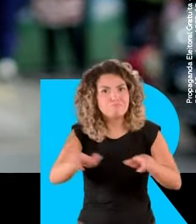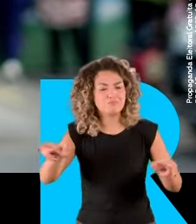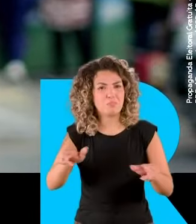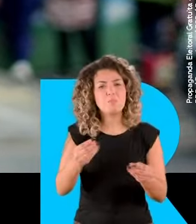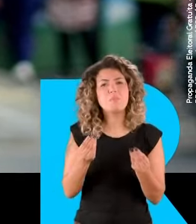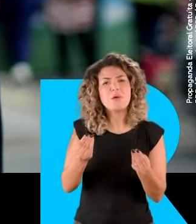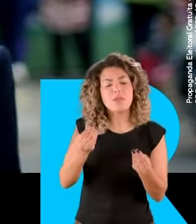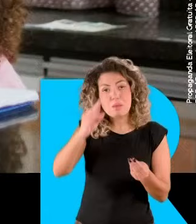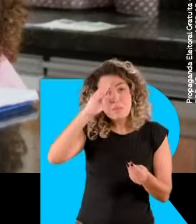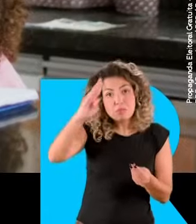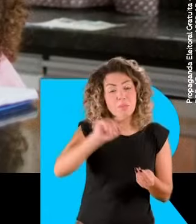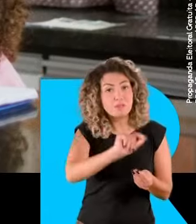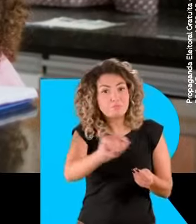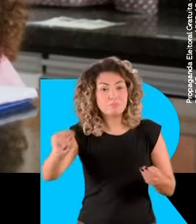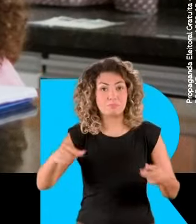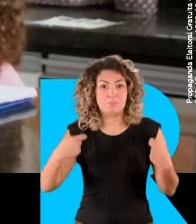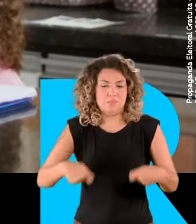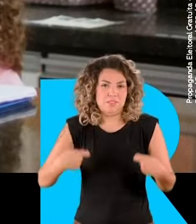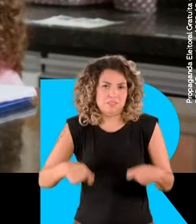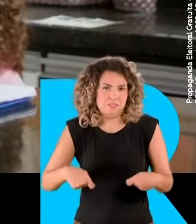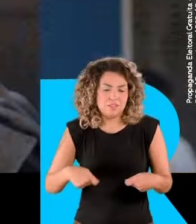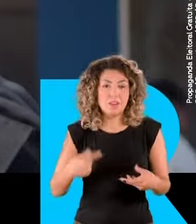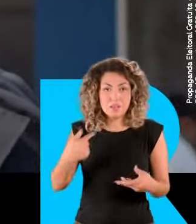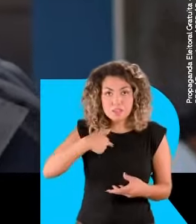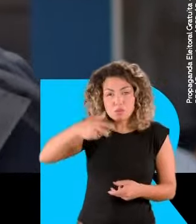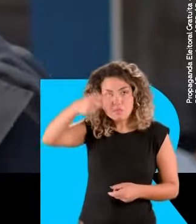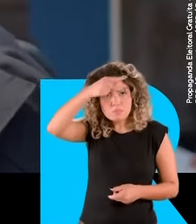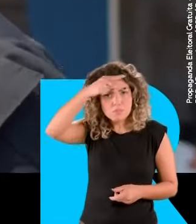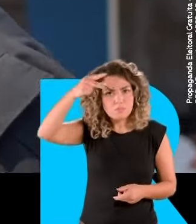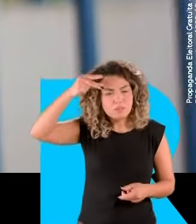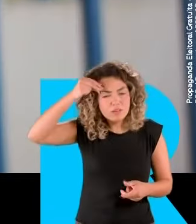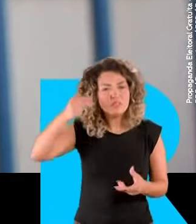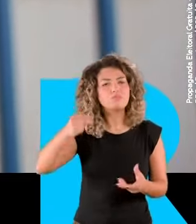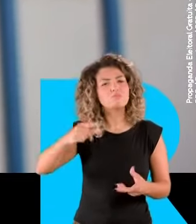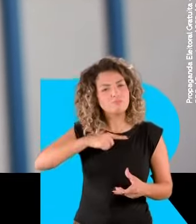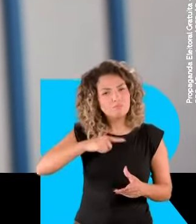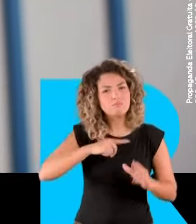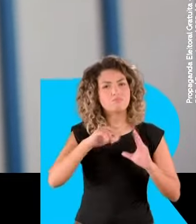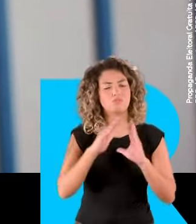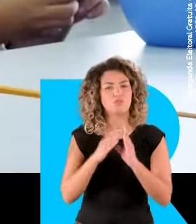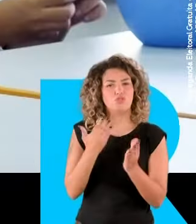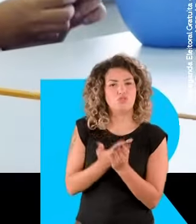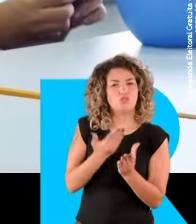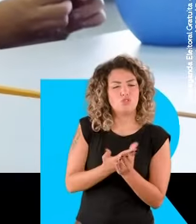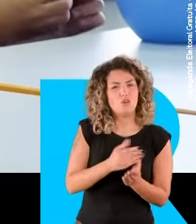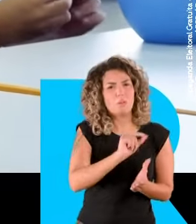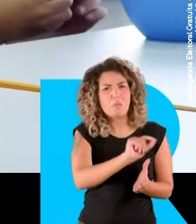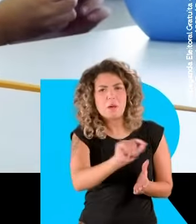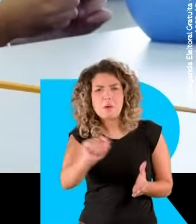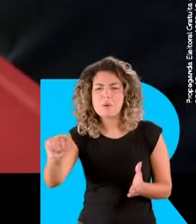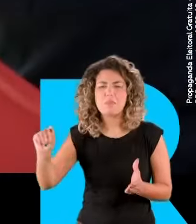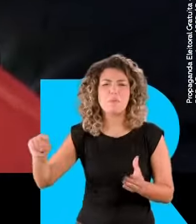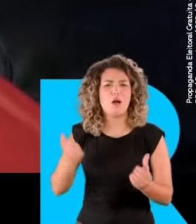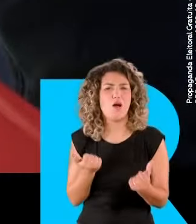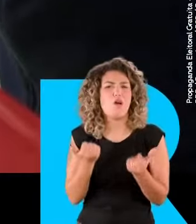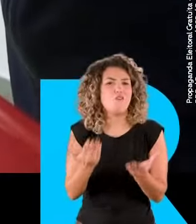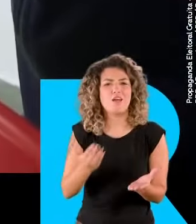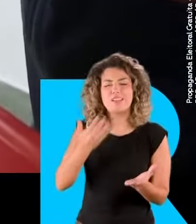aí eu respondo, é para quem mais precisa. Enquanto eu for prefeito, nós vamos ter vaga de creche, de escola